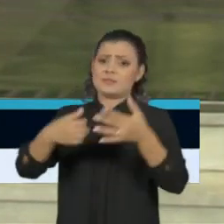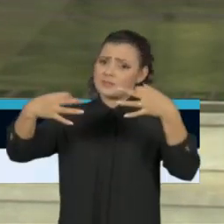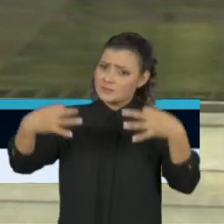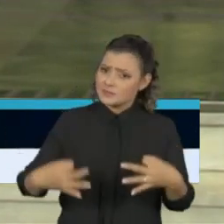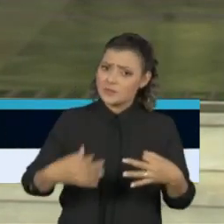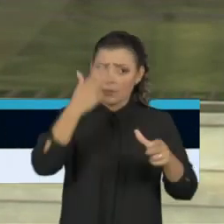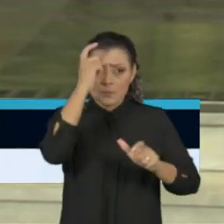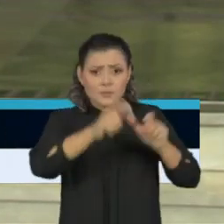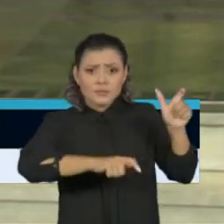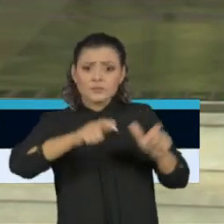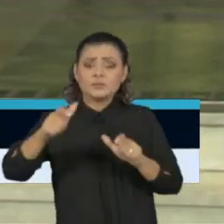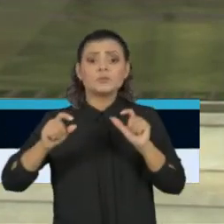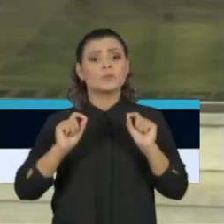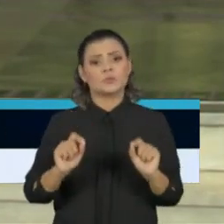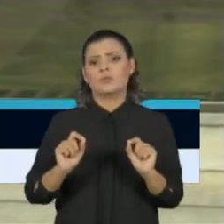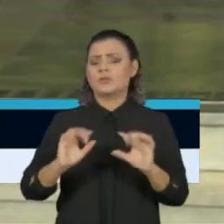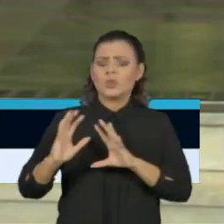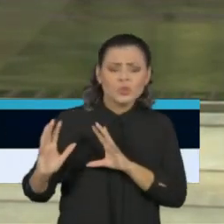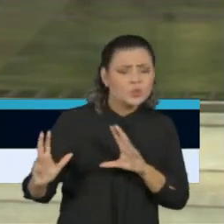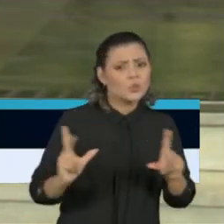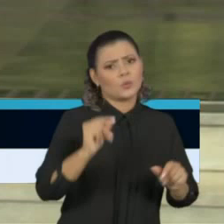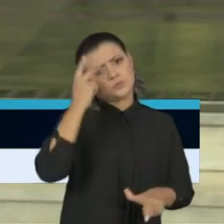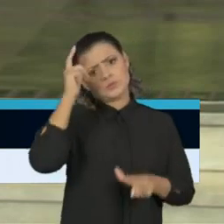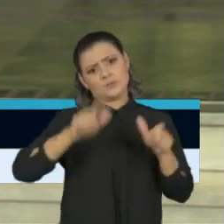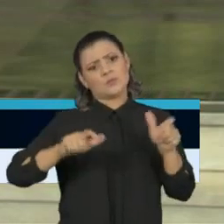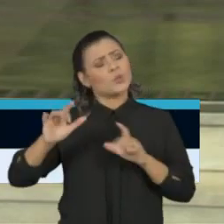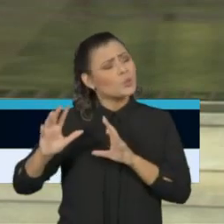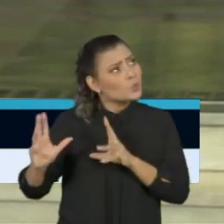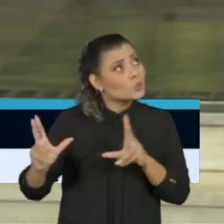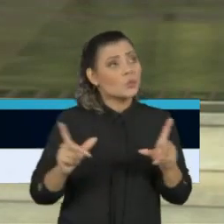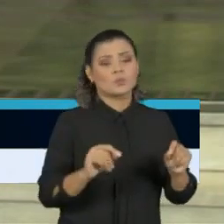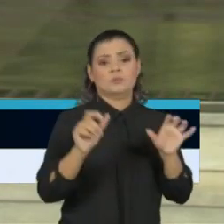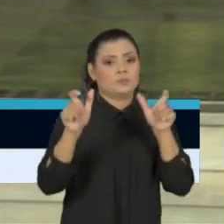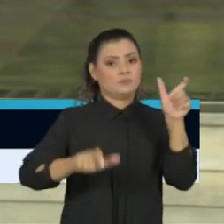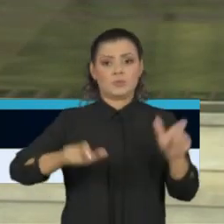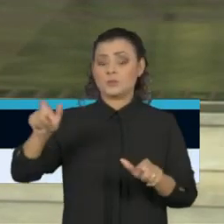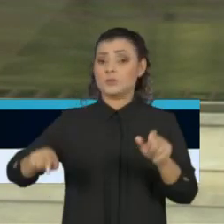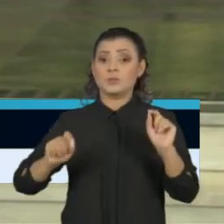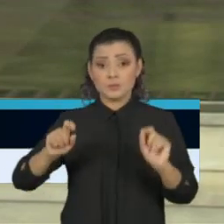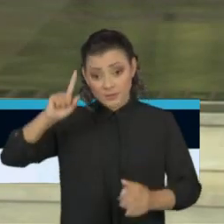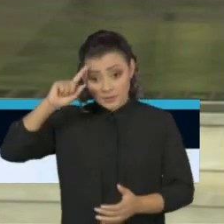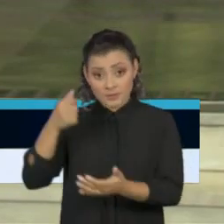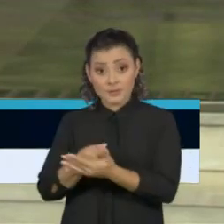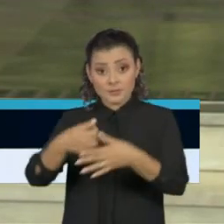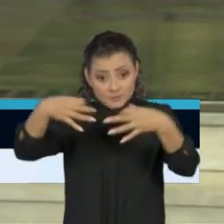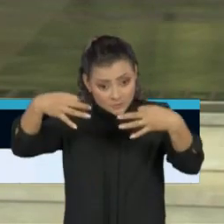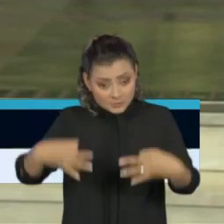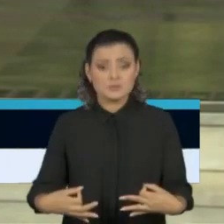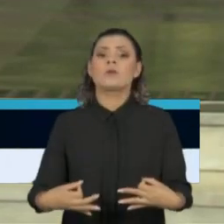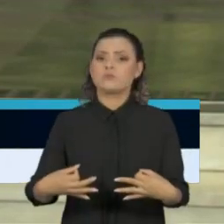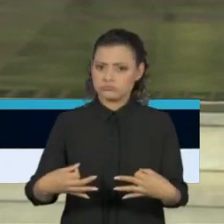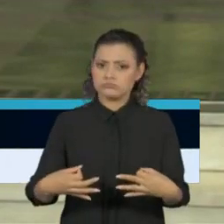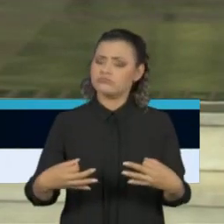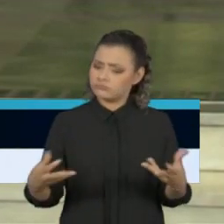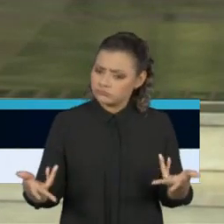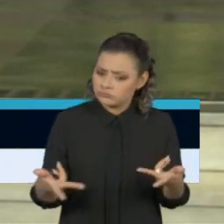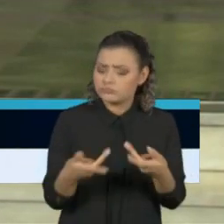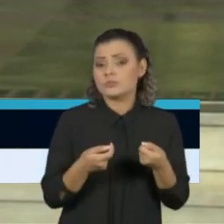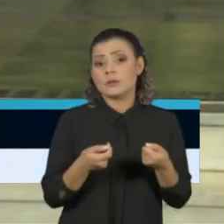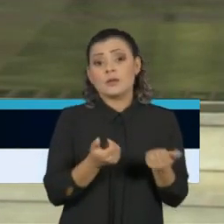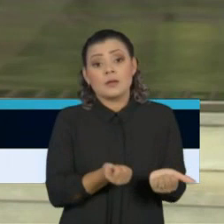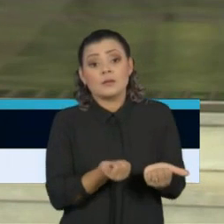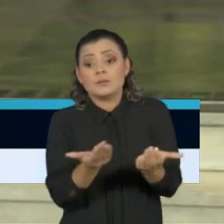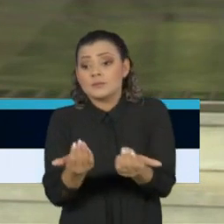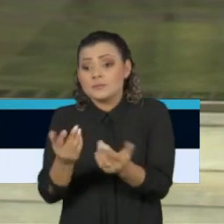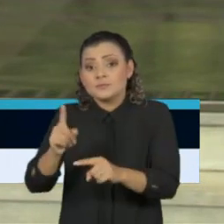que os parlamentares, repito, sem exceção de todos os partidos, tomassem uma decisão histórica e oferecessem as